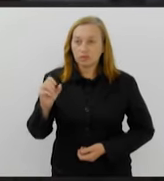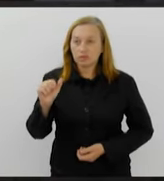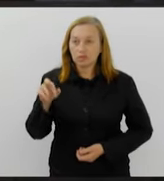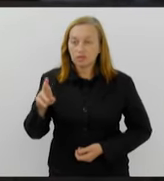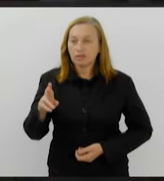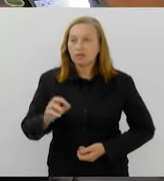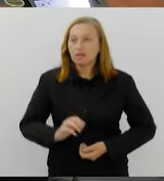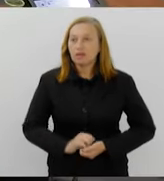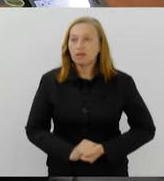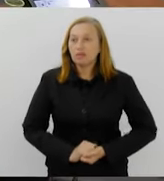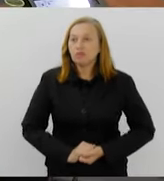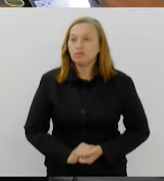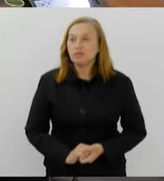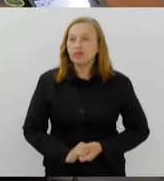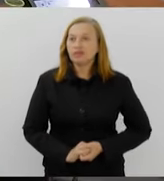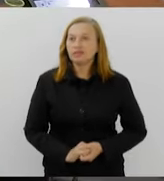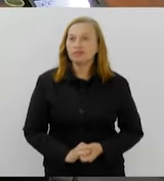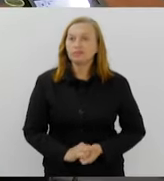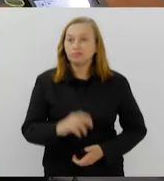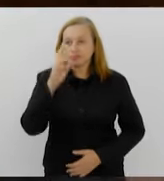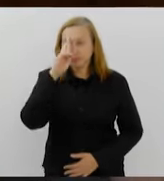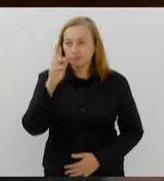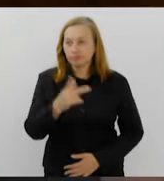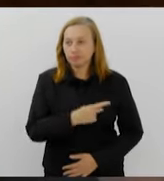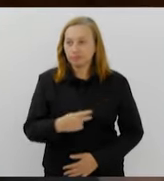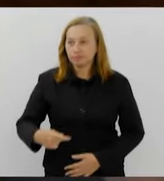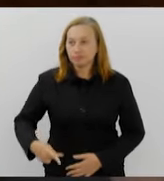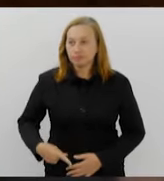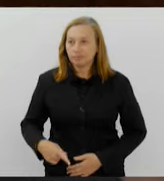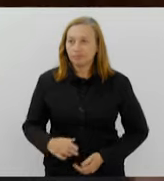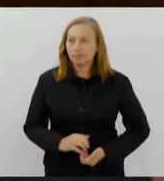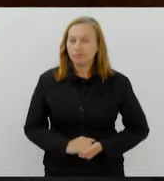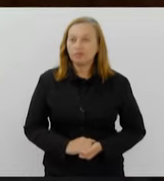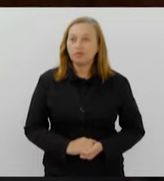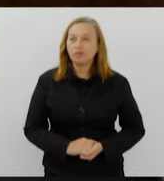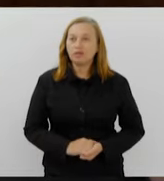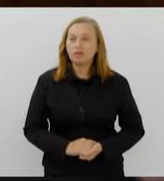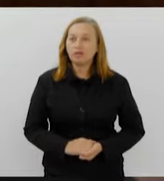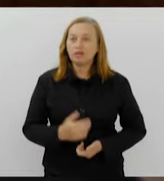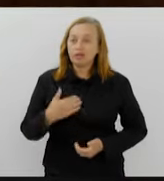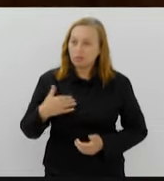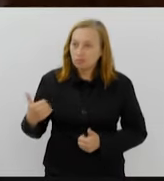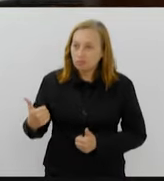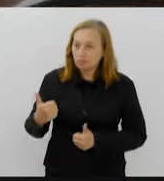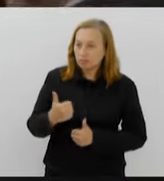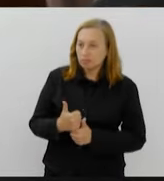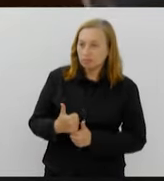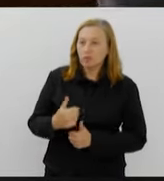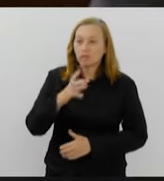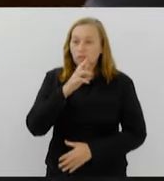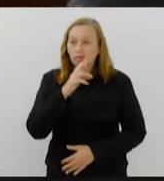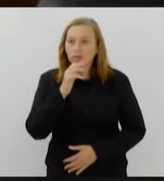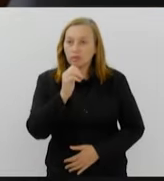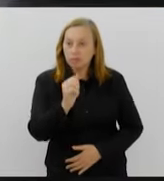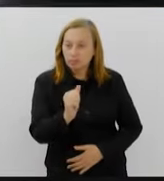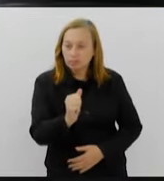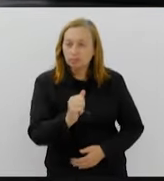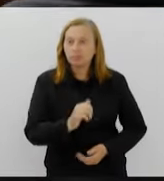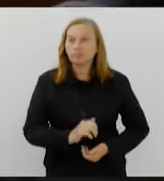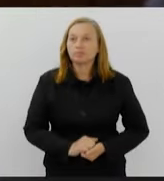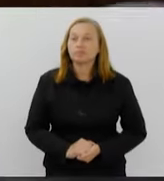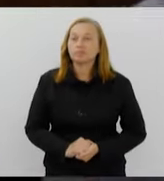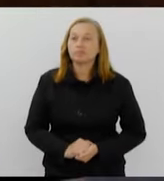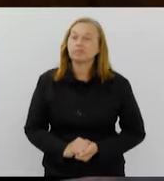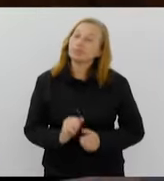gentileza Senor Presidente eu vou trocar com o deputado am porque o